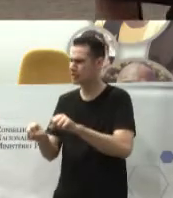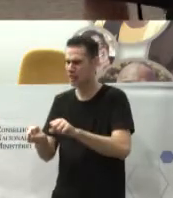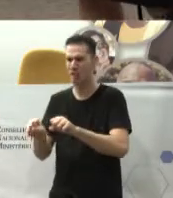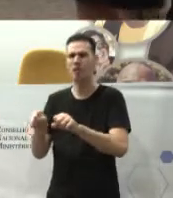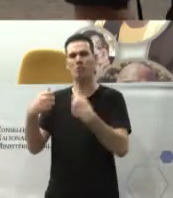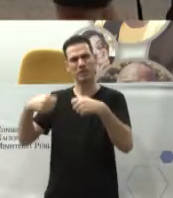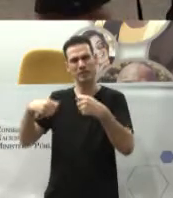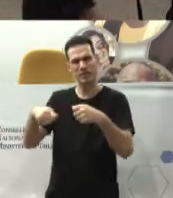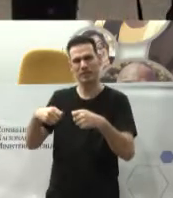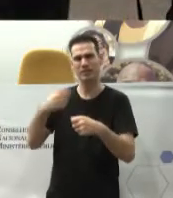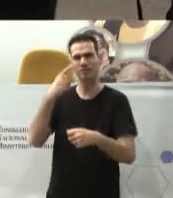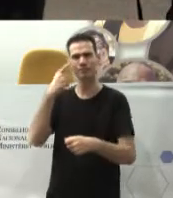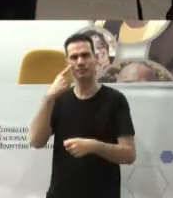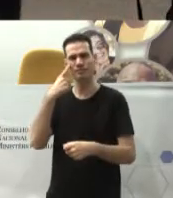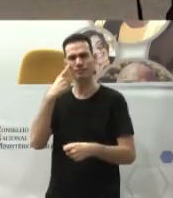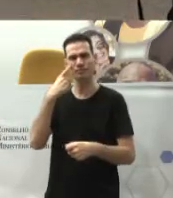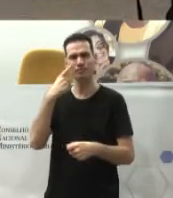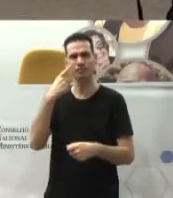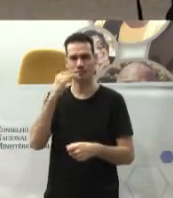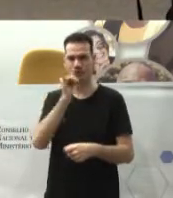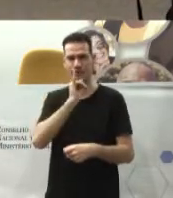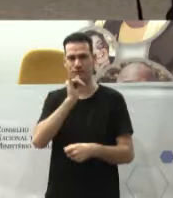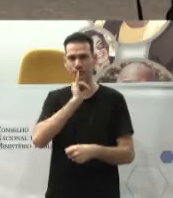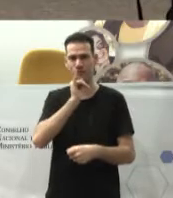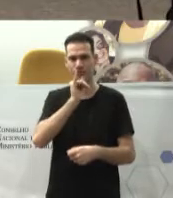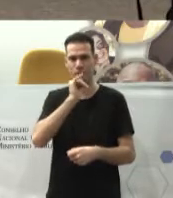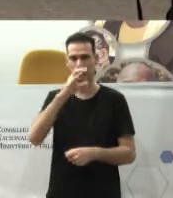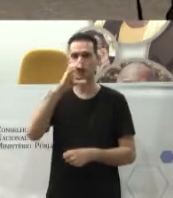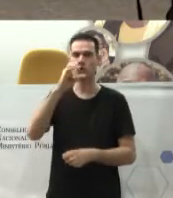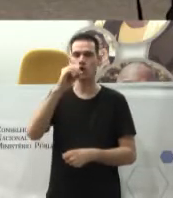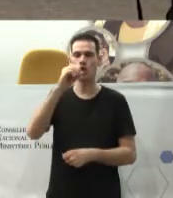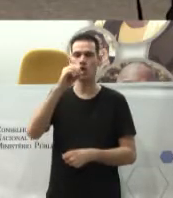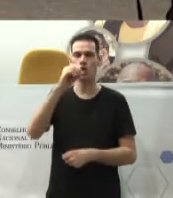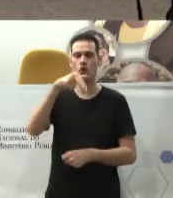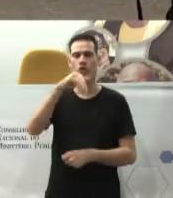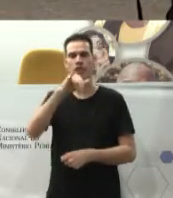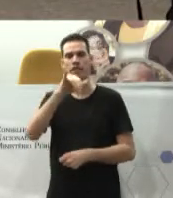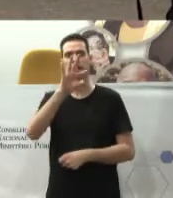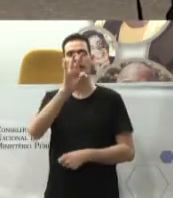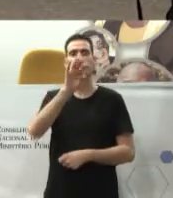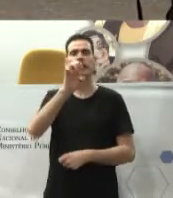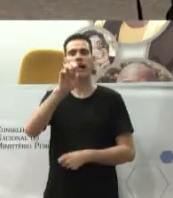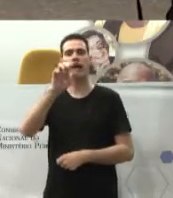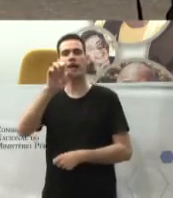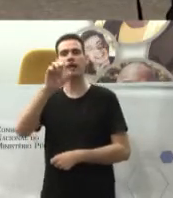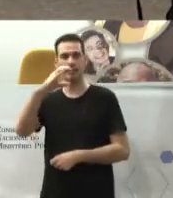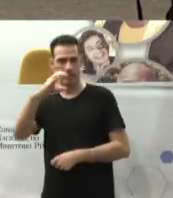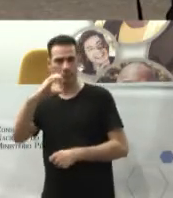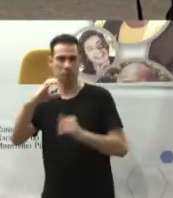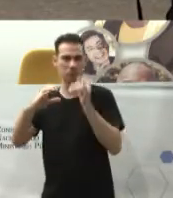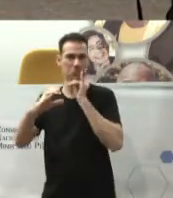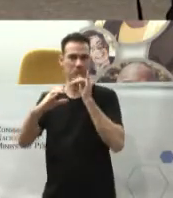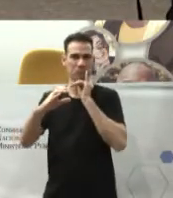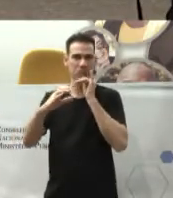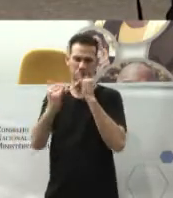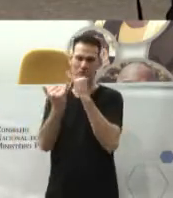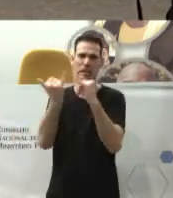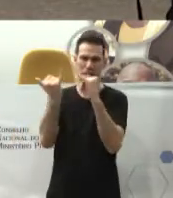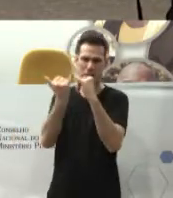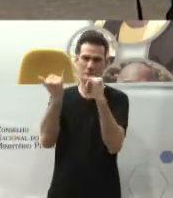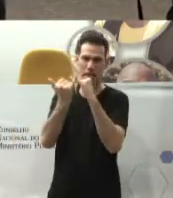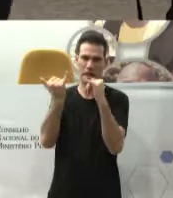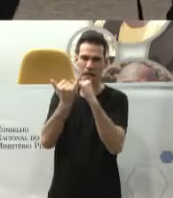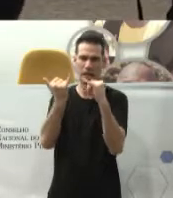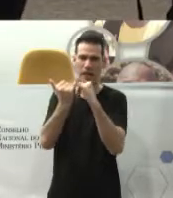passe a ser adotado no futuro. É como se fosse um CONITEC dentro da Secretaria de Saúde, para ficar mais claro. E